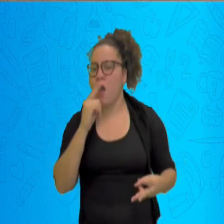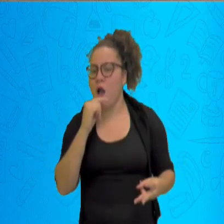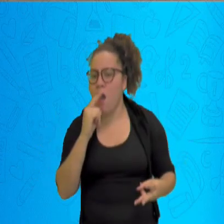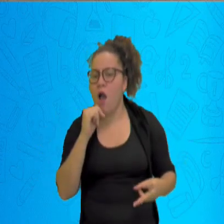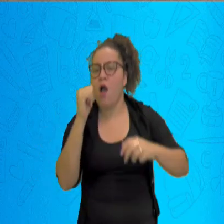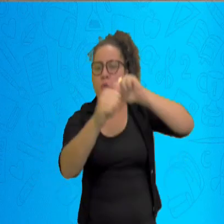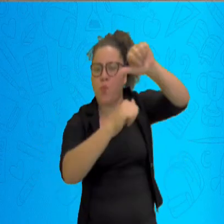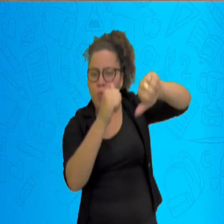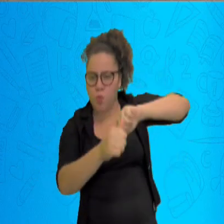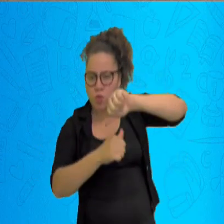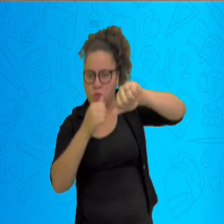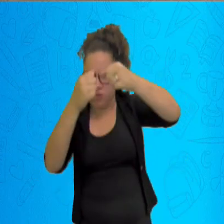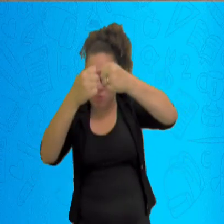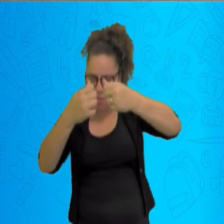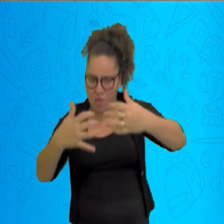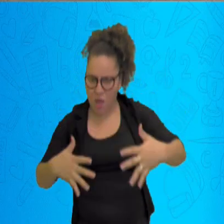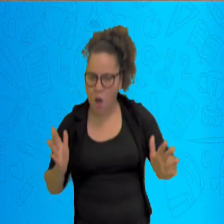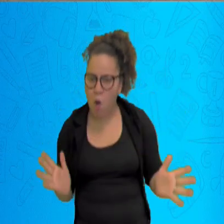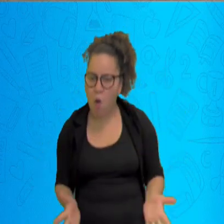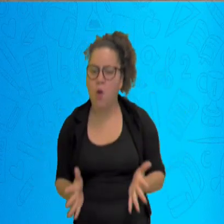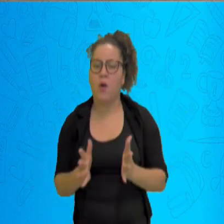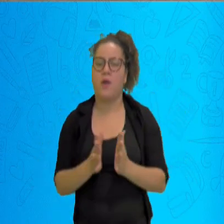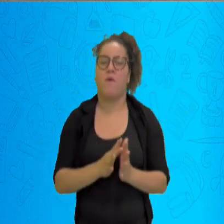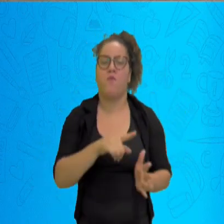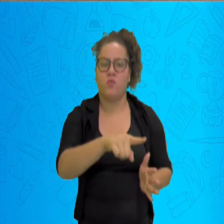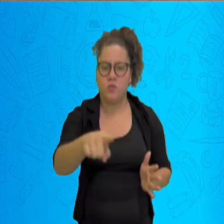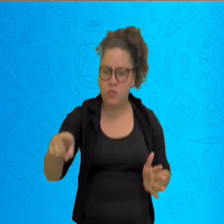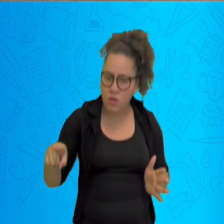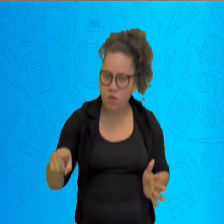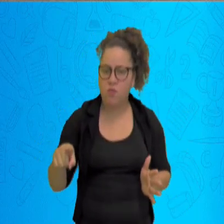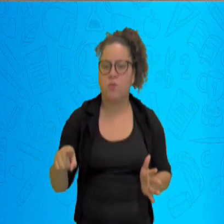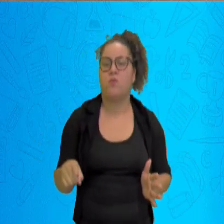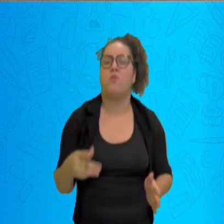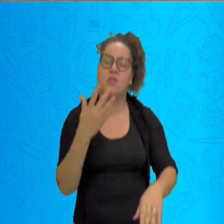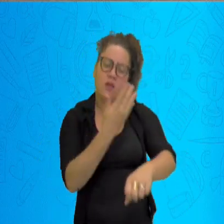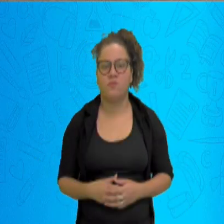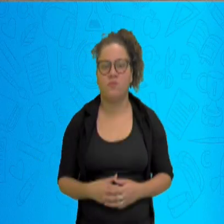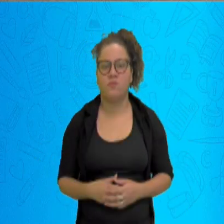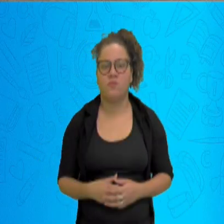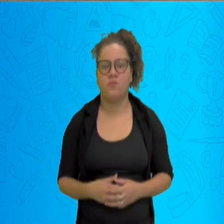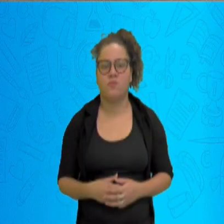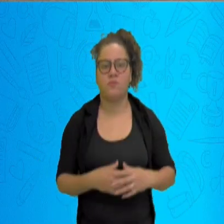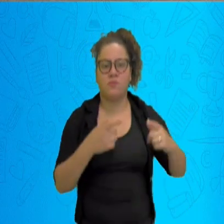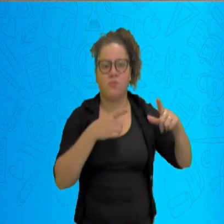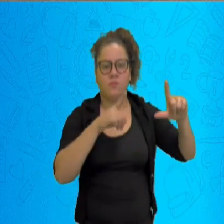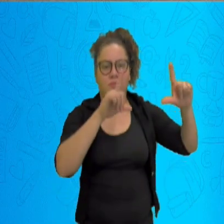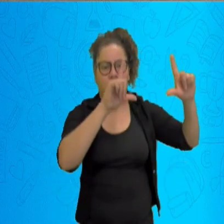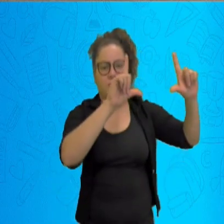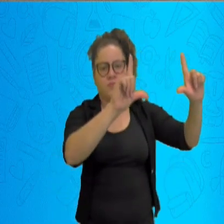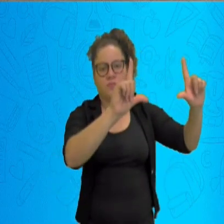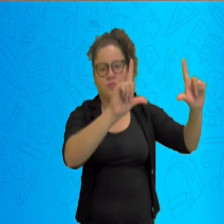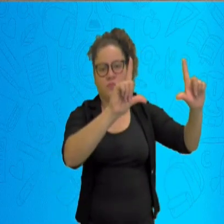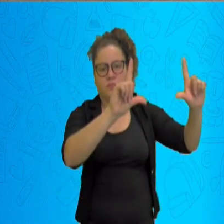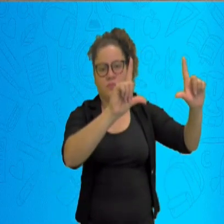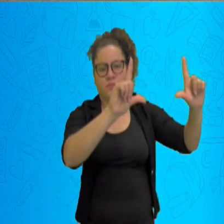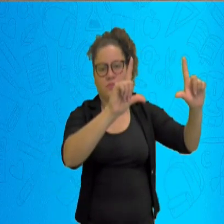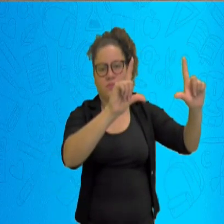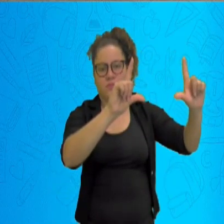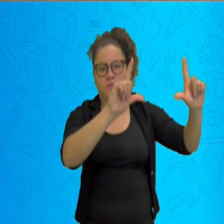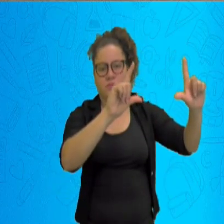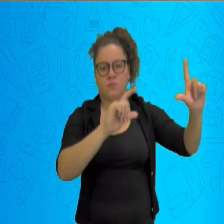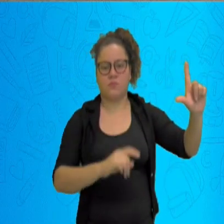eu acabei de te explicar. Agora é hora de você praticar. E para acessar a nossa